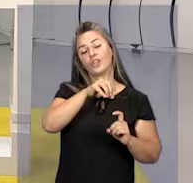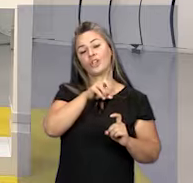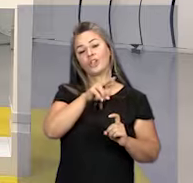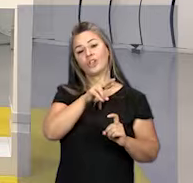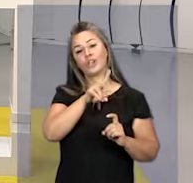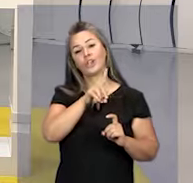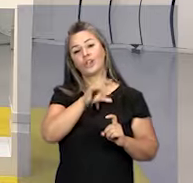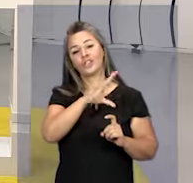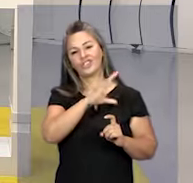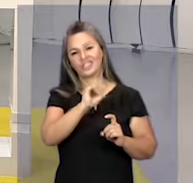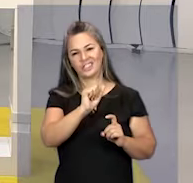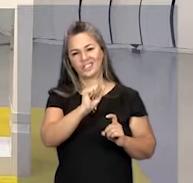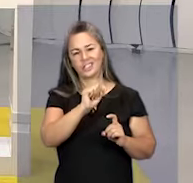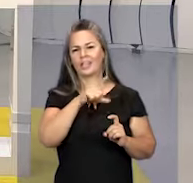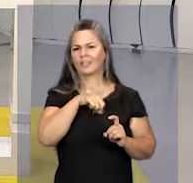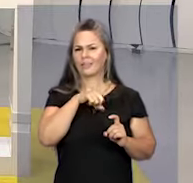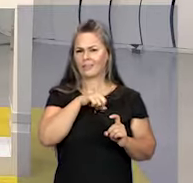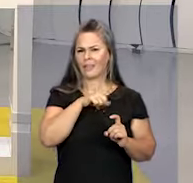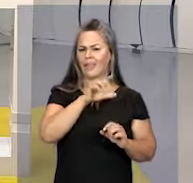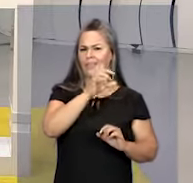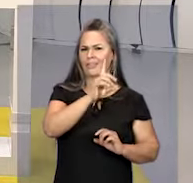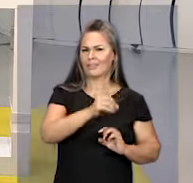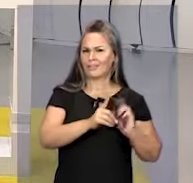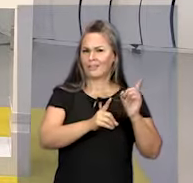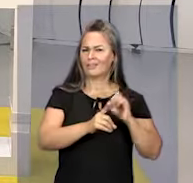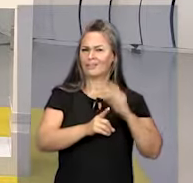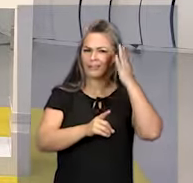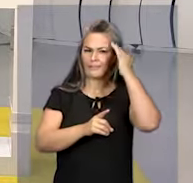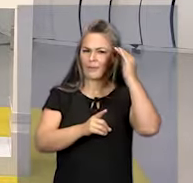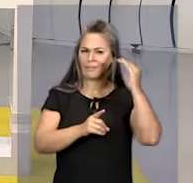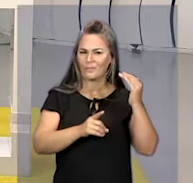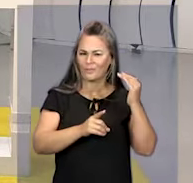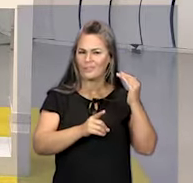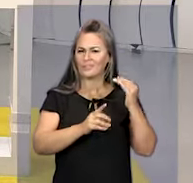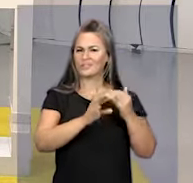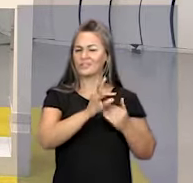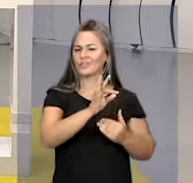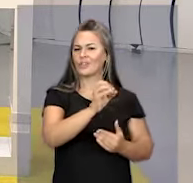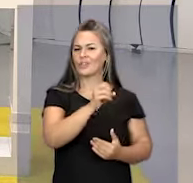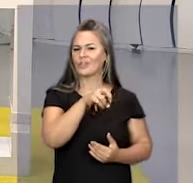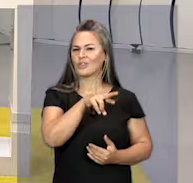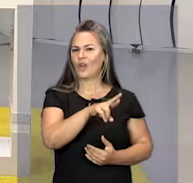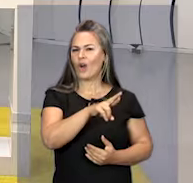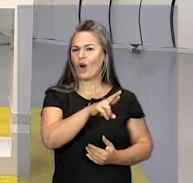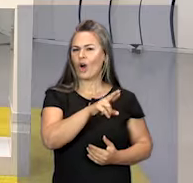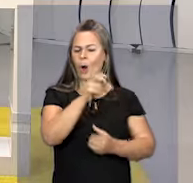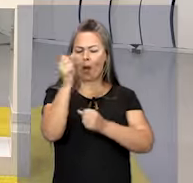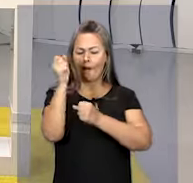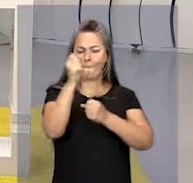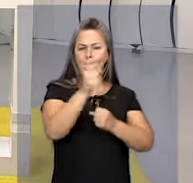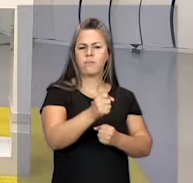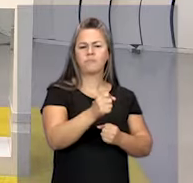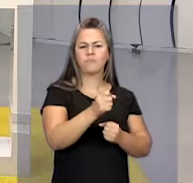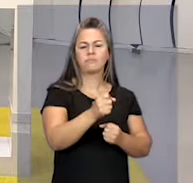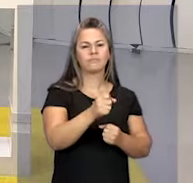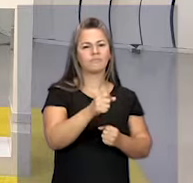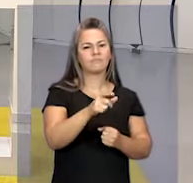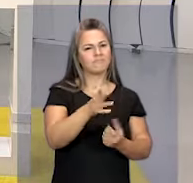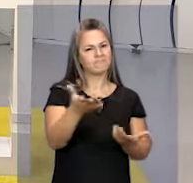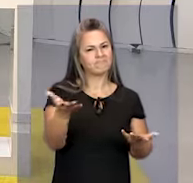e Loki, que são tão falados aí hoje em dia por causa dos Vingadores, não é verdade?